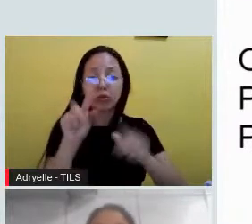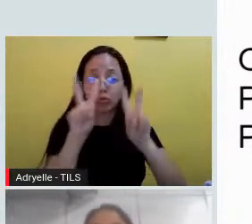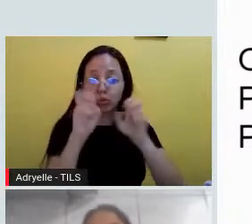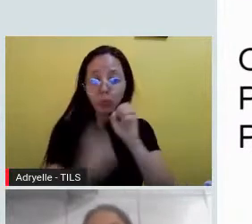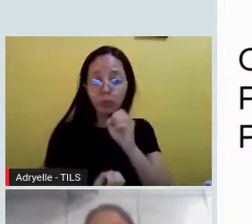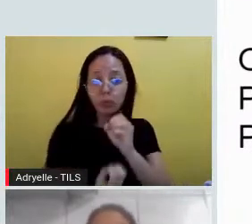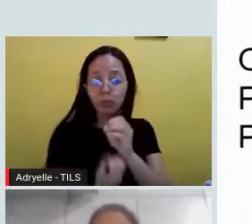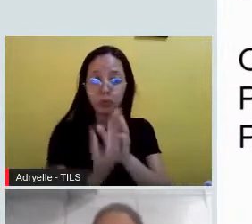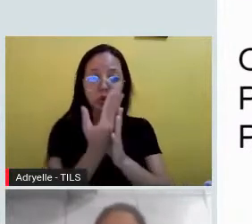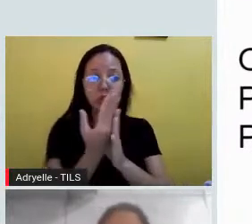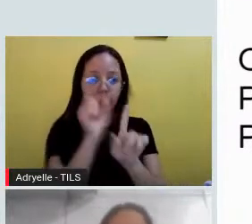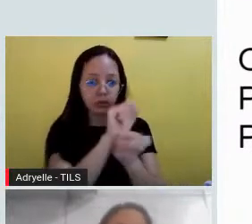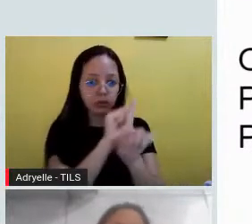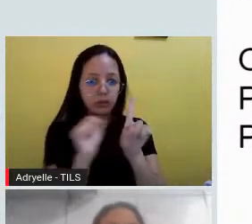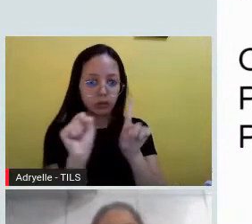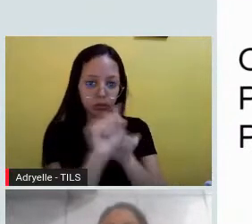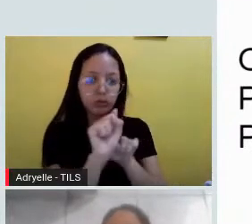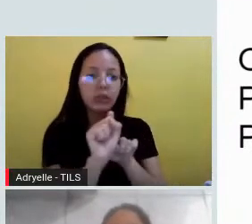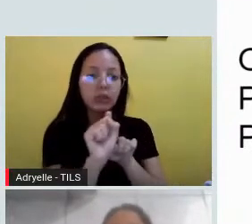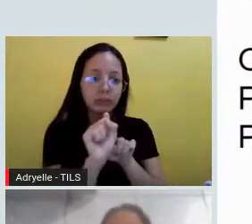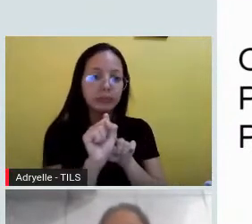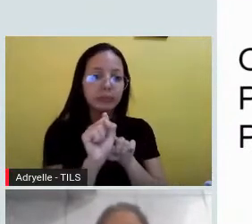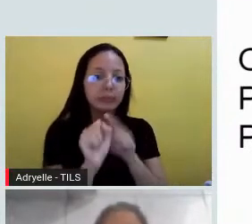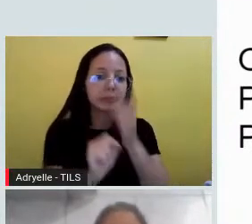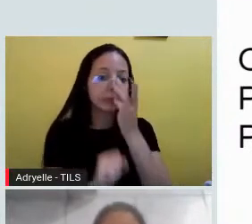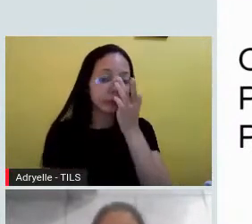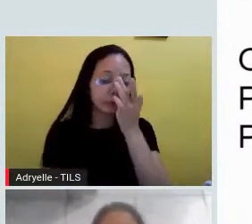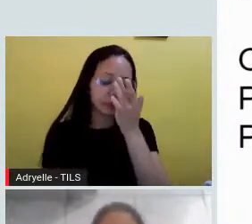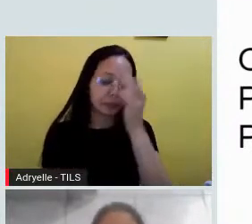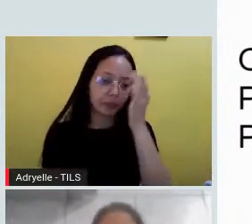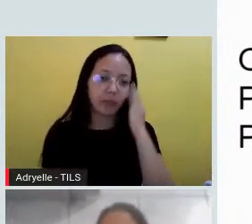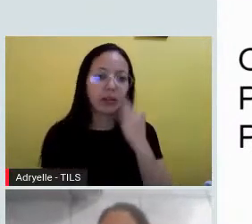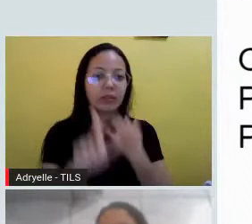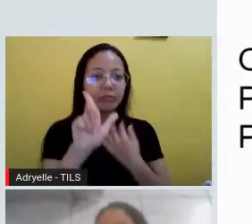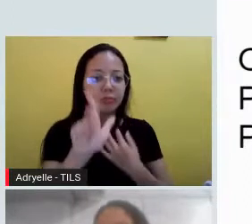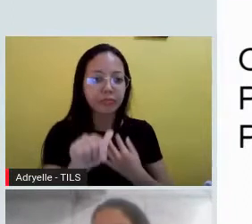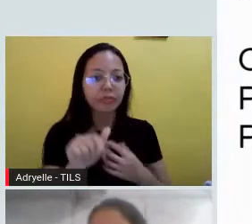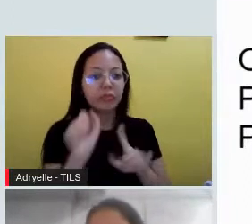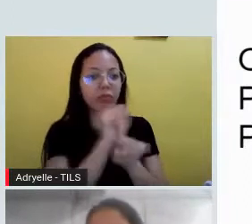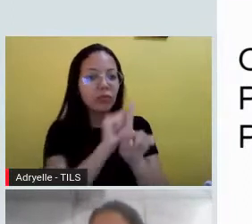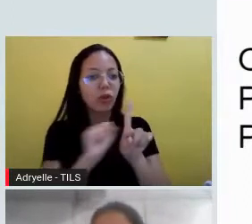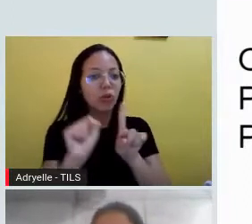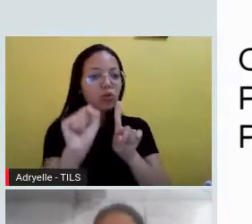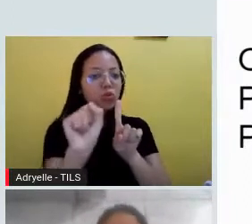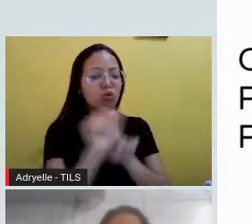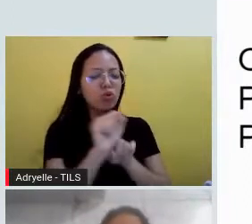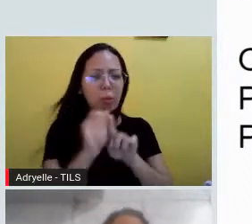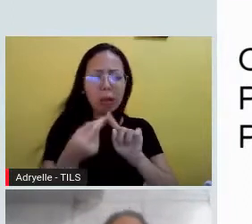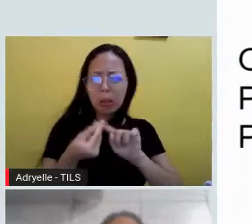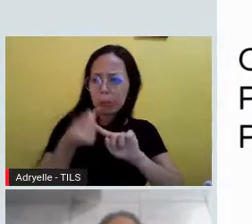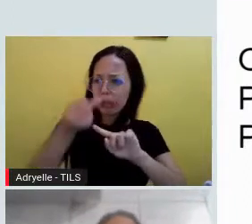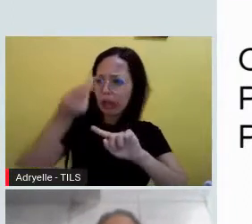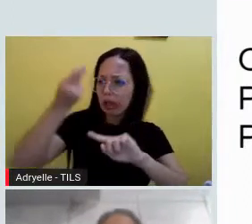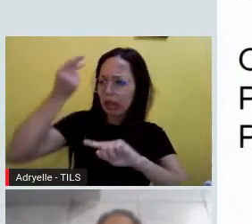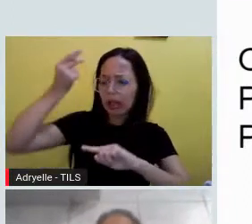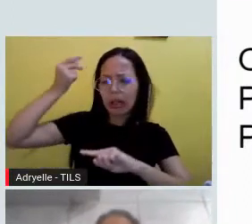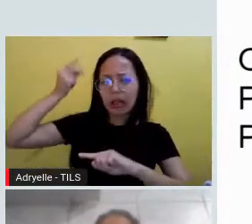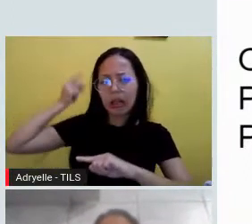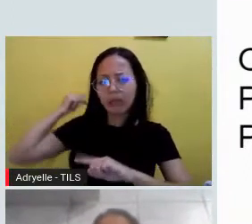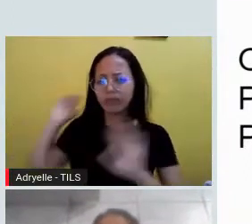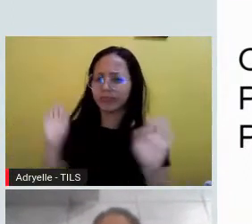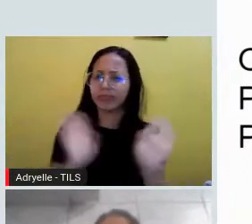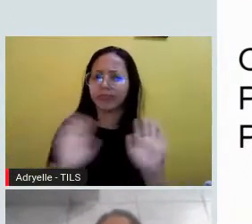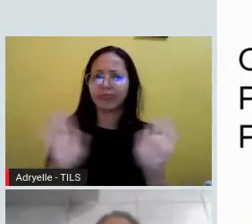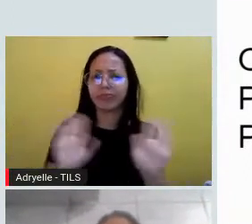da sociologia, que é um surgimento não tão antigo assim, e